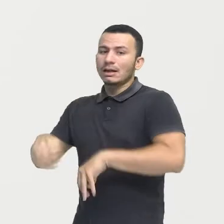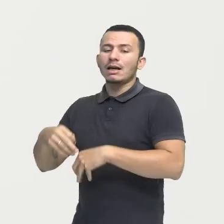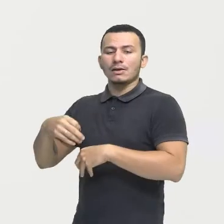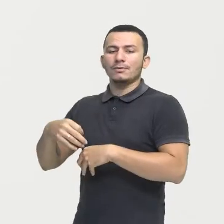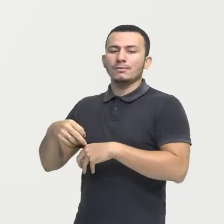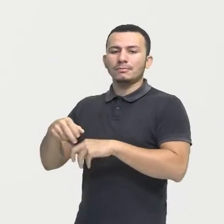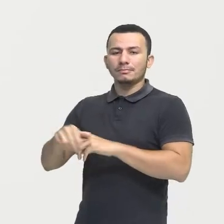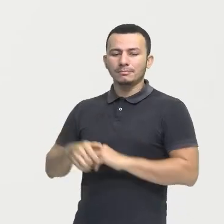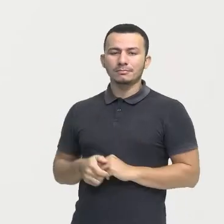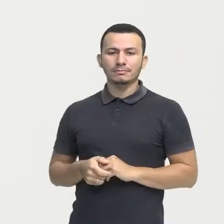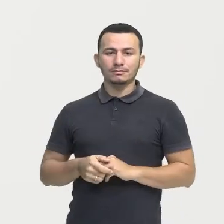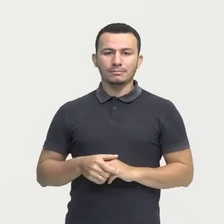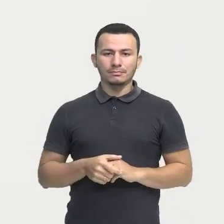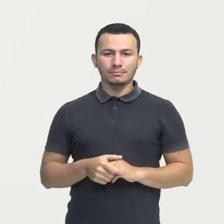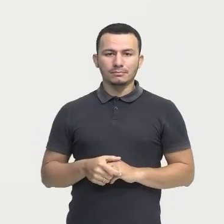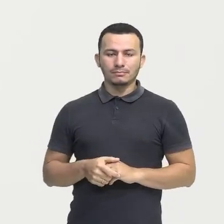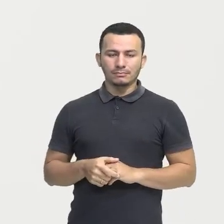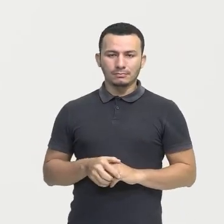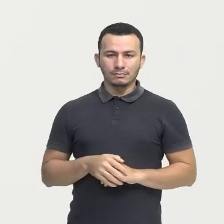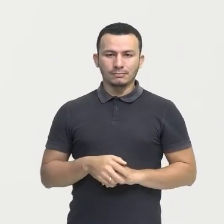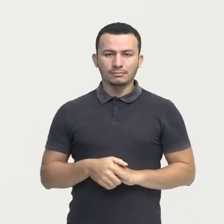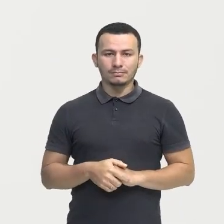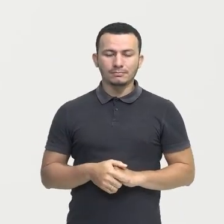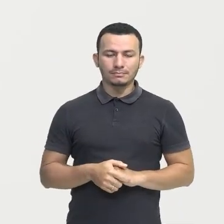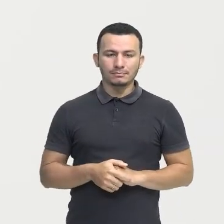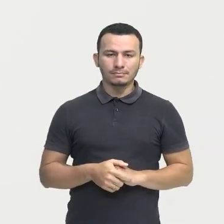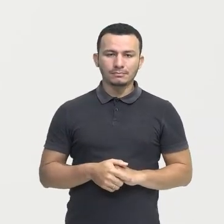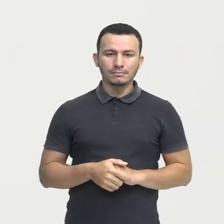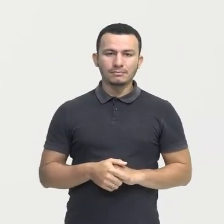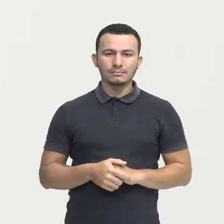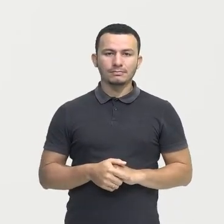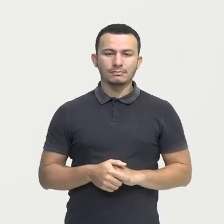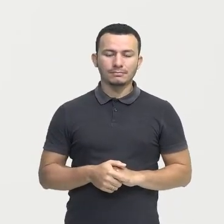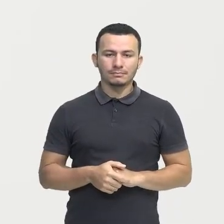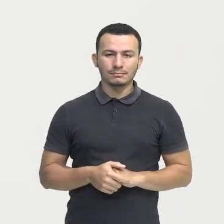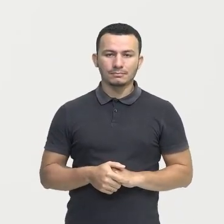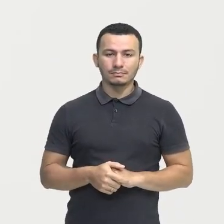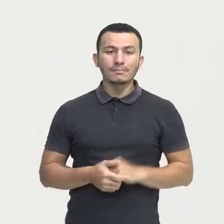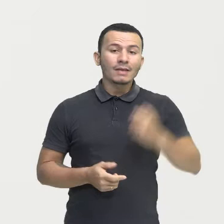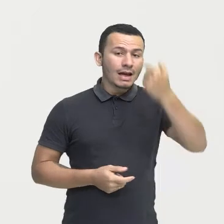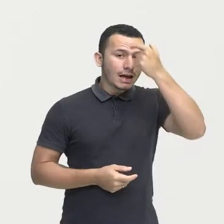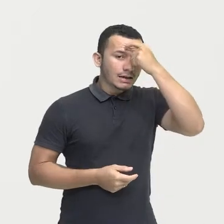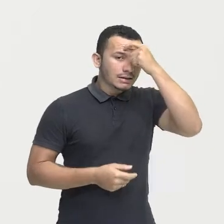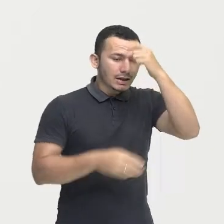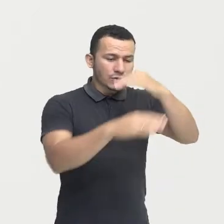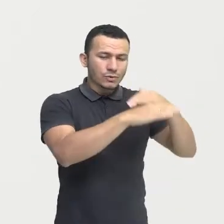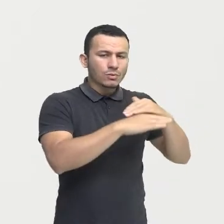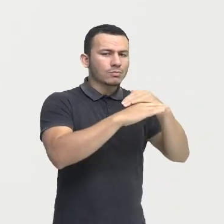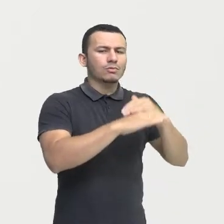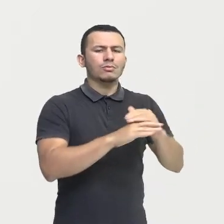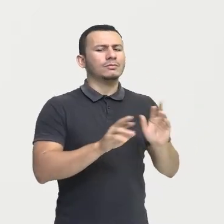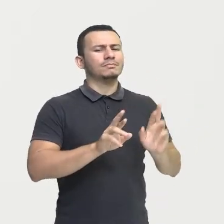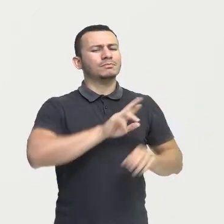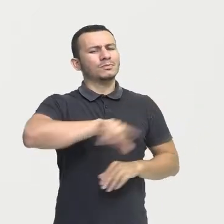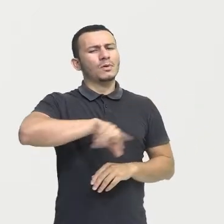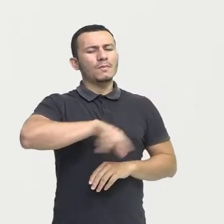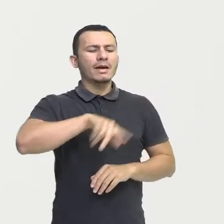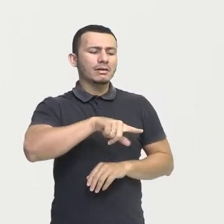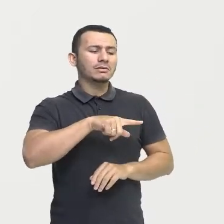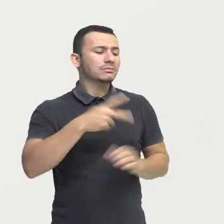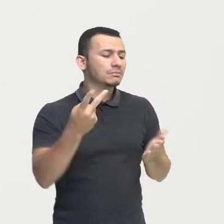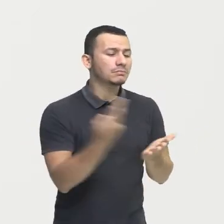essa busca intencional que ela faz. O senso comum não é intencional, muitas vezes é